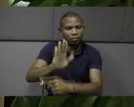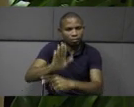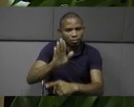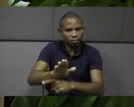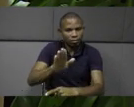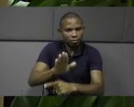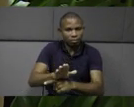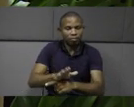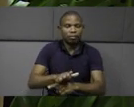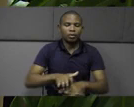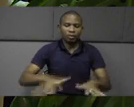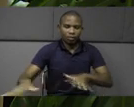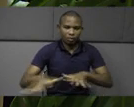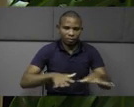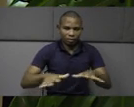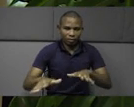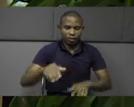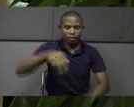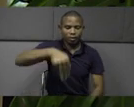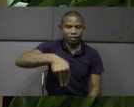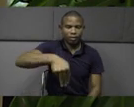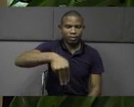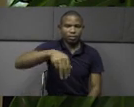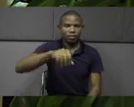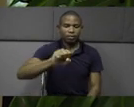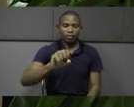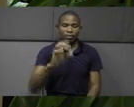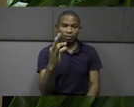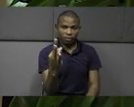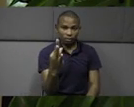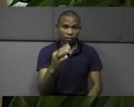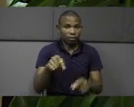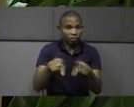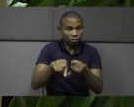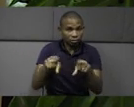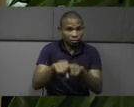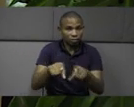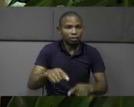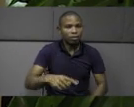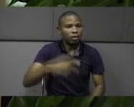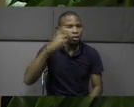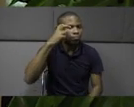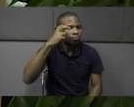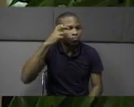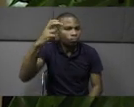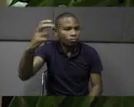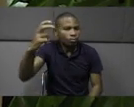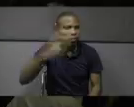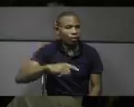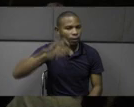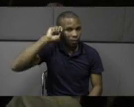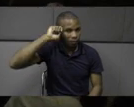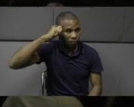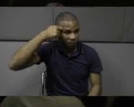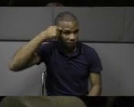e integra os coletivos partida feminista intelectuais negras assim baba